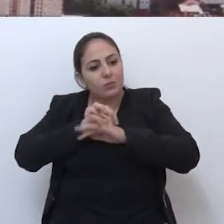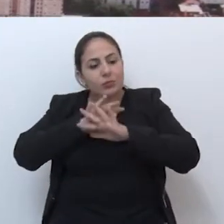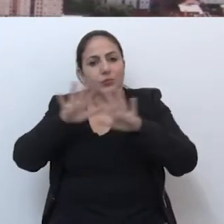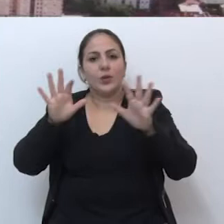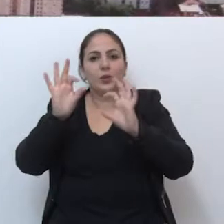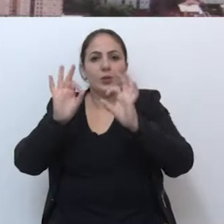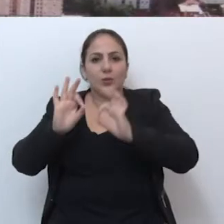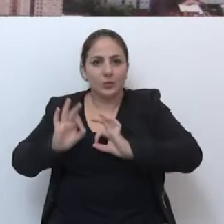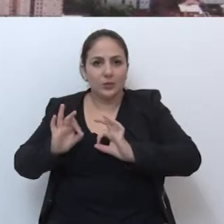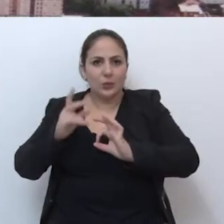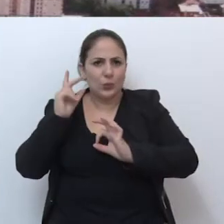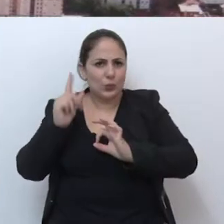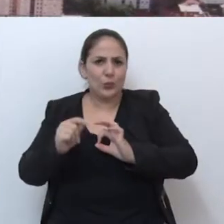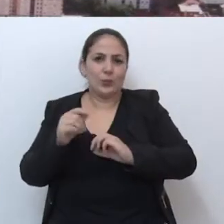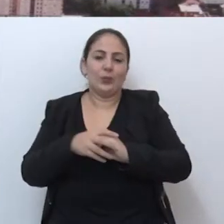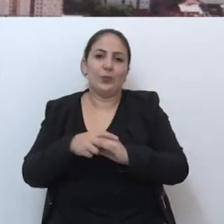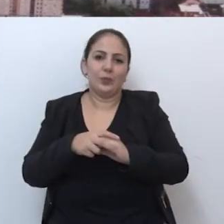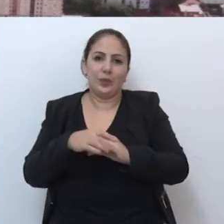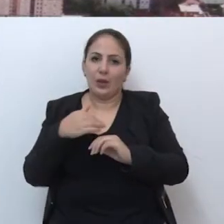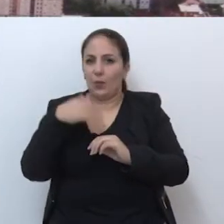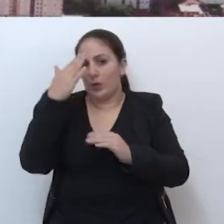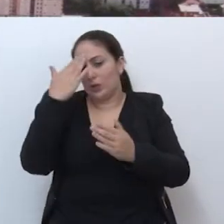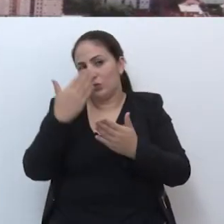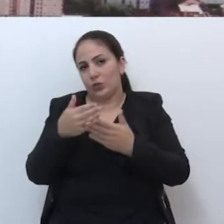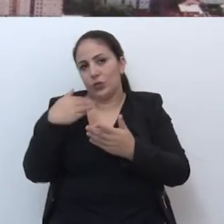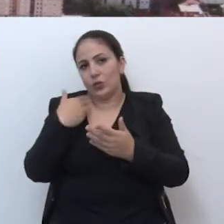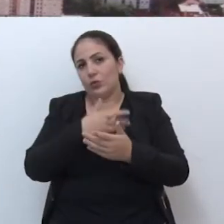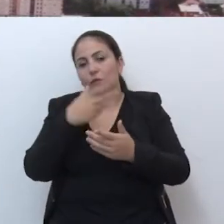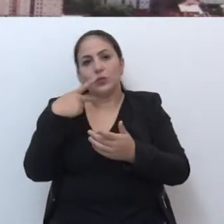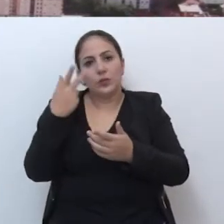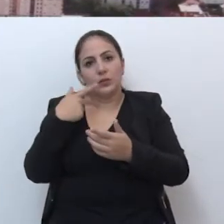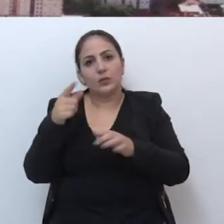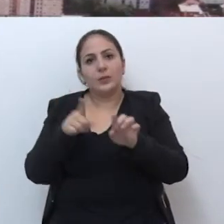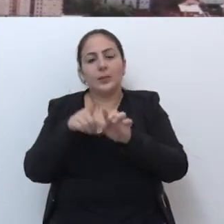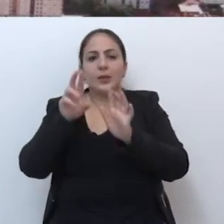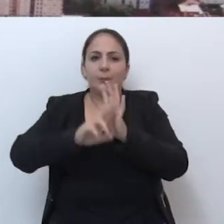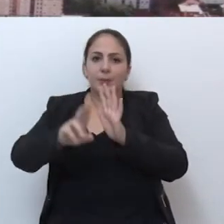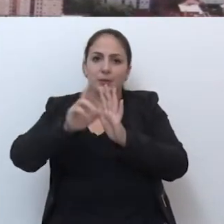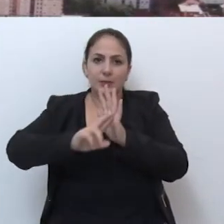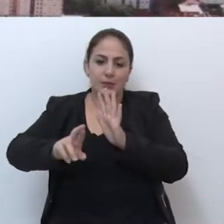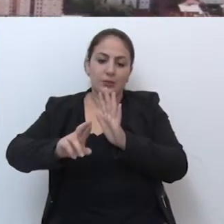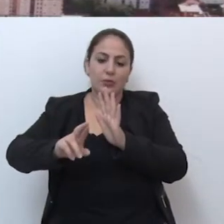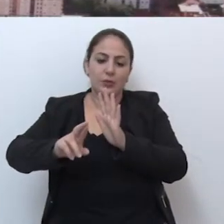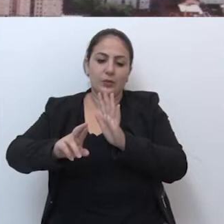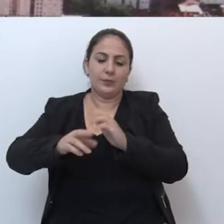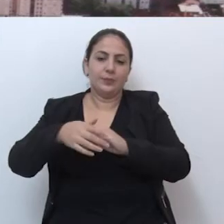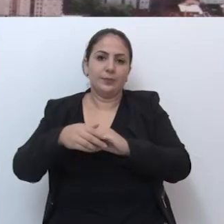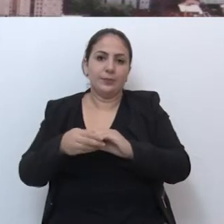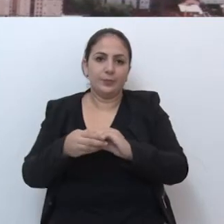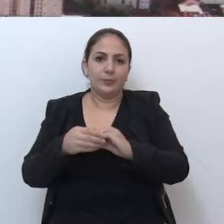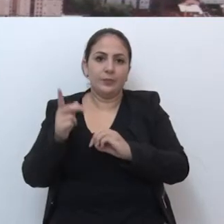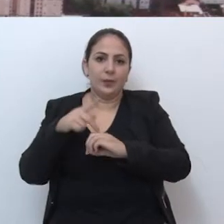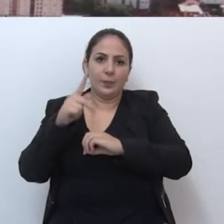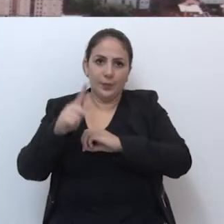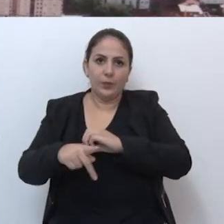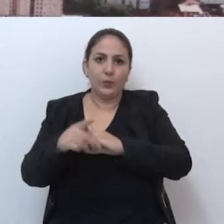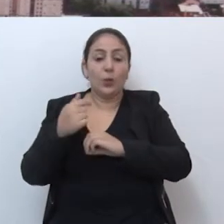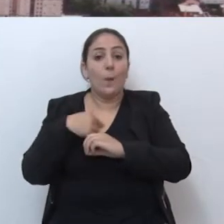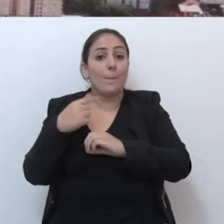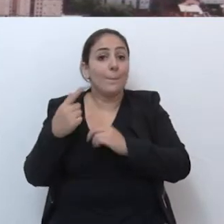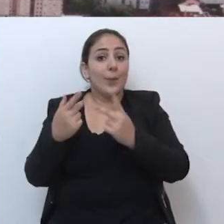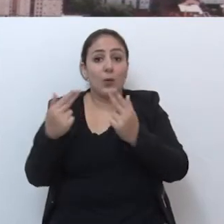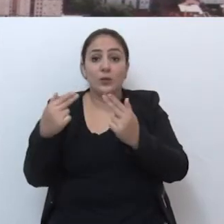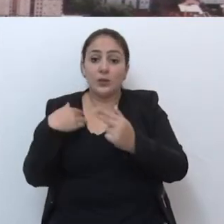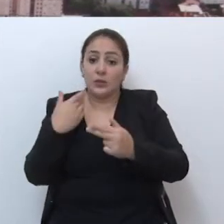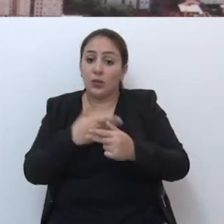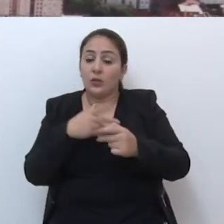né? Preparar a sucessão dela. Então eu acredito que nós, como vereadores, como representantes de Passo Fundo, o mínimo